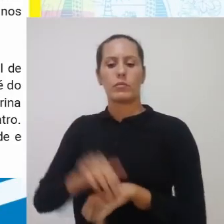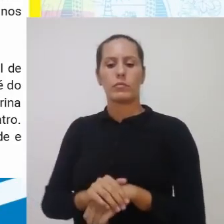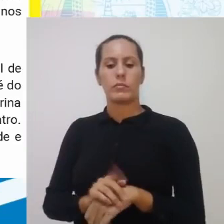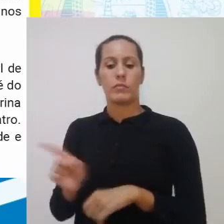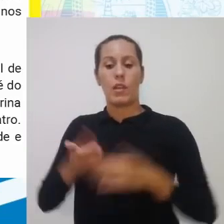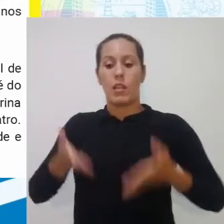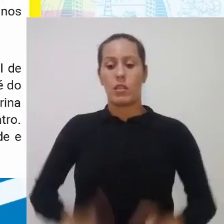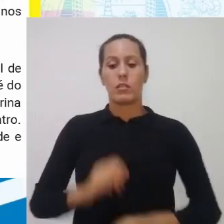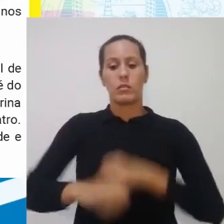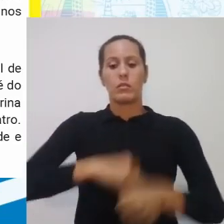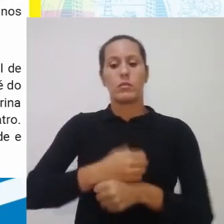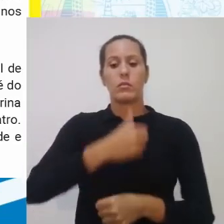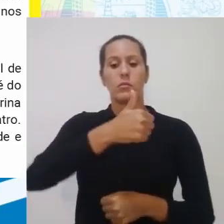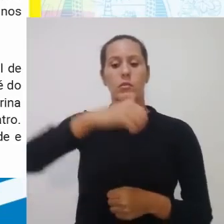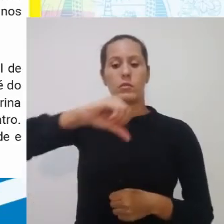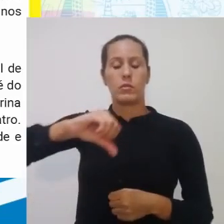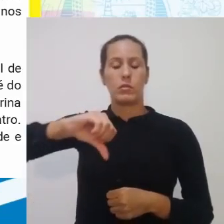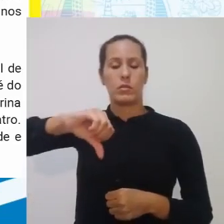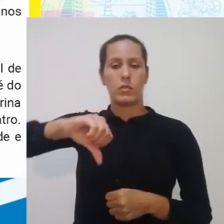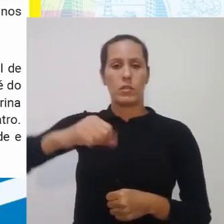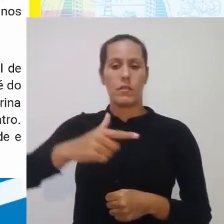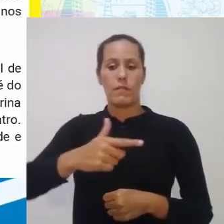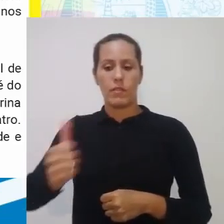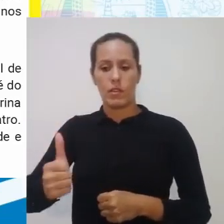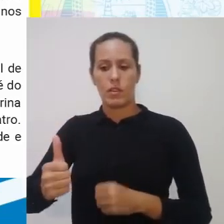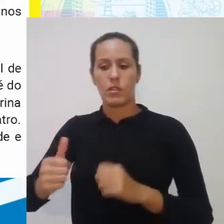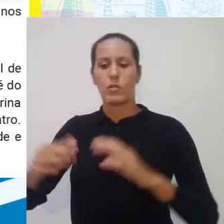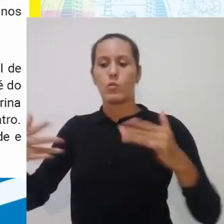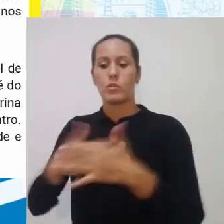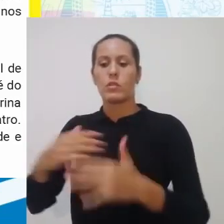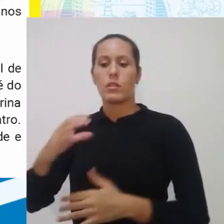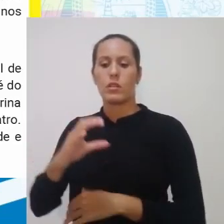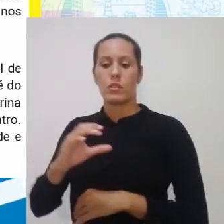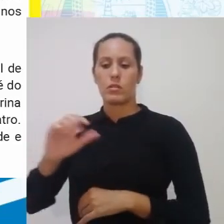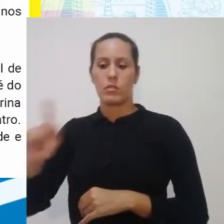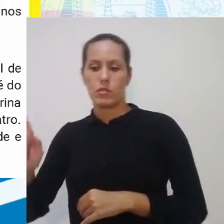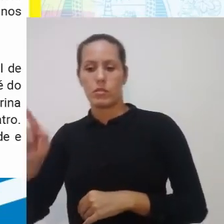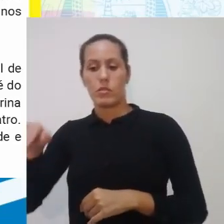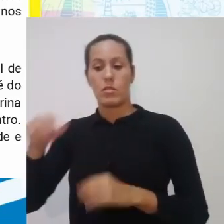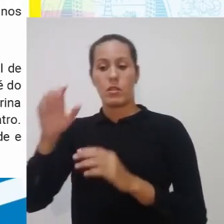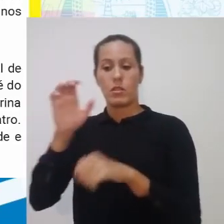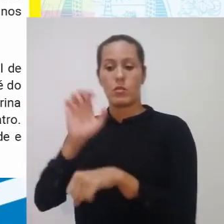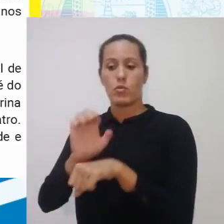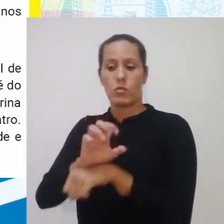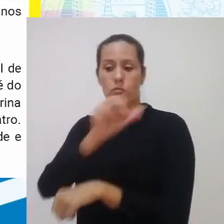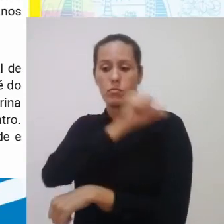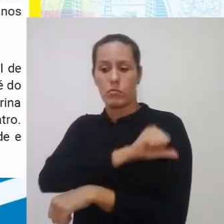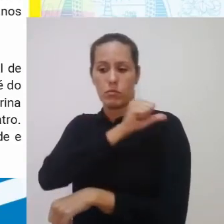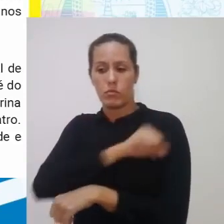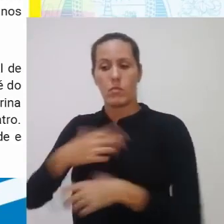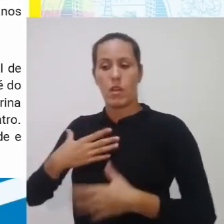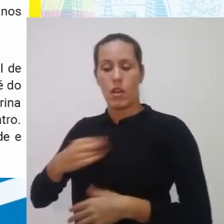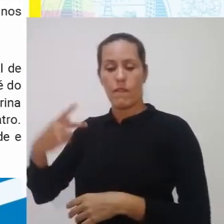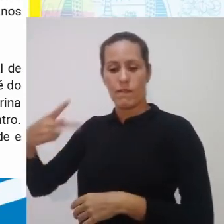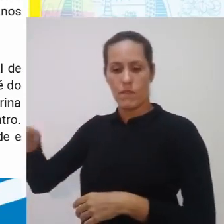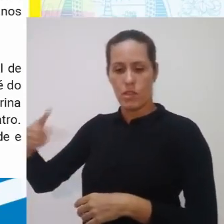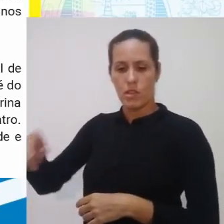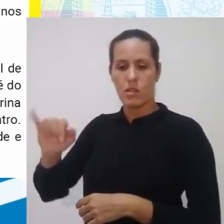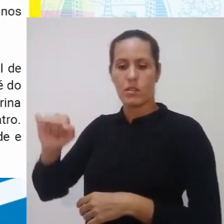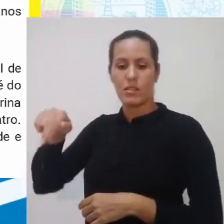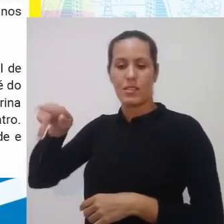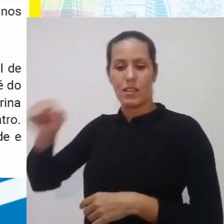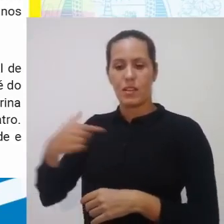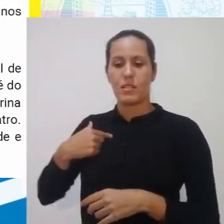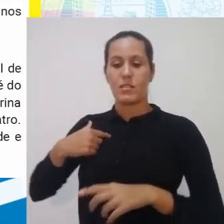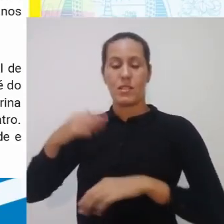Ela nasceu em 1901, em Campos dos Goitacazes, no estado do Rio de Janeiro. Era filha de Dona Inácia da Silva, que com seu trabalho